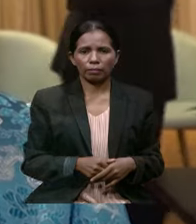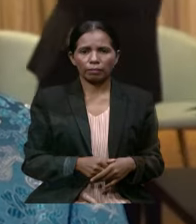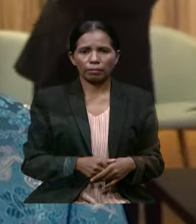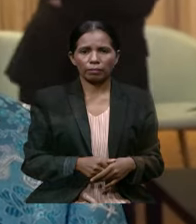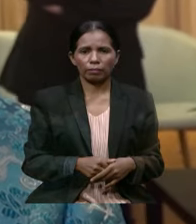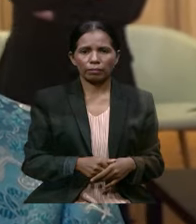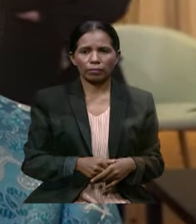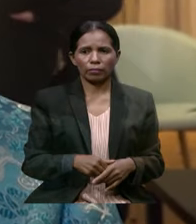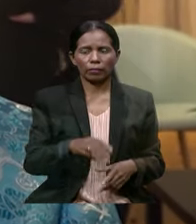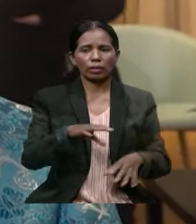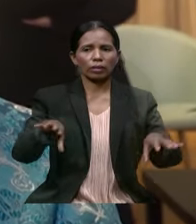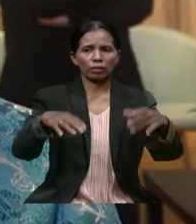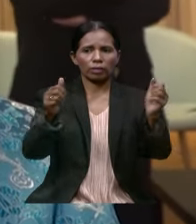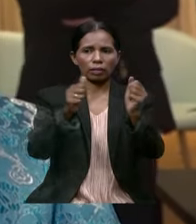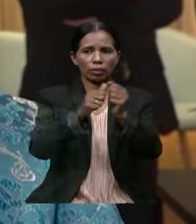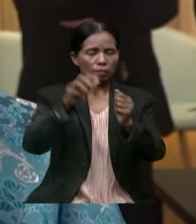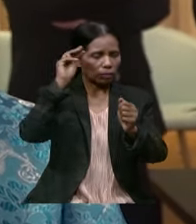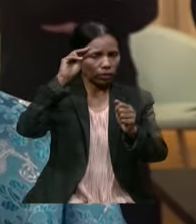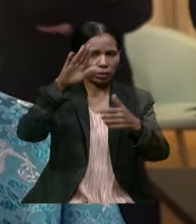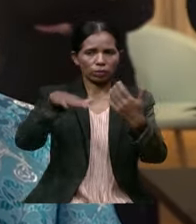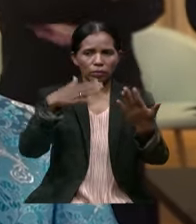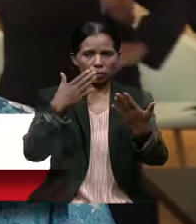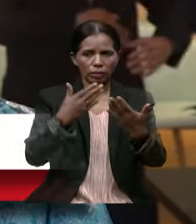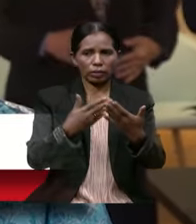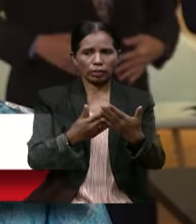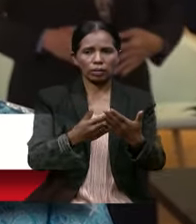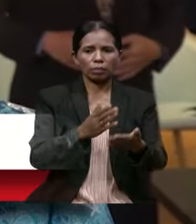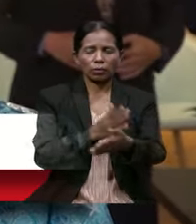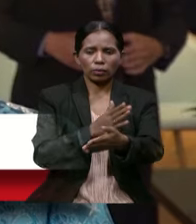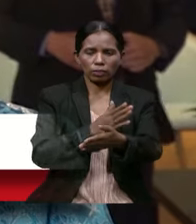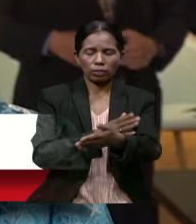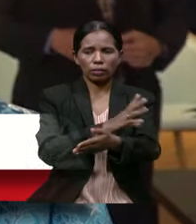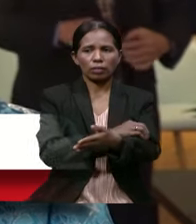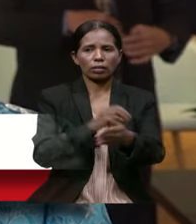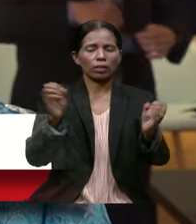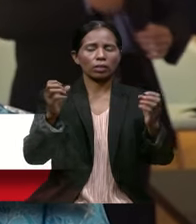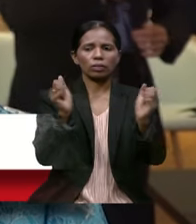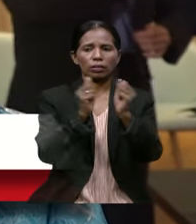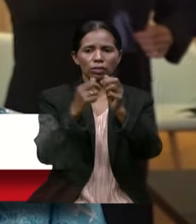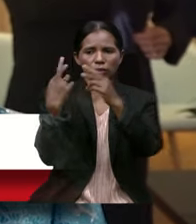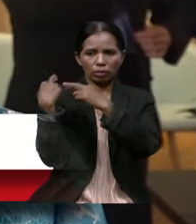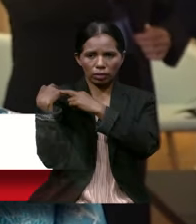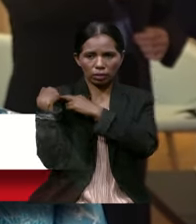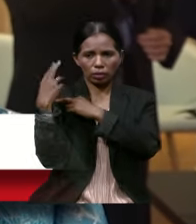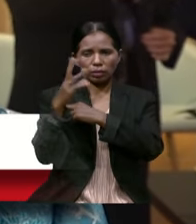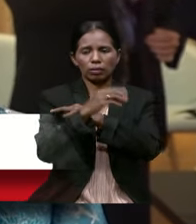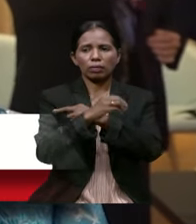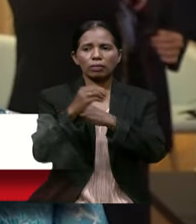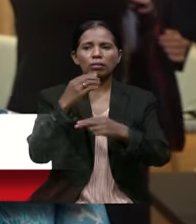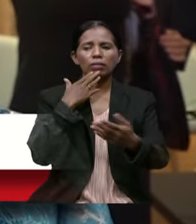Importante para a coordenação Ministério Joto. Promove investimento estrangeiro, lá é só a responsabilidade do Ministério